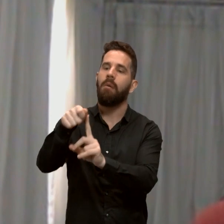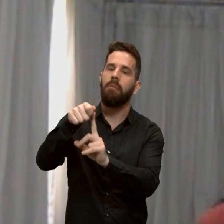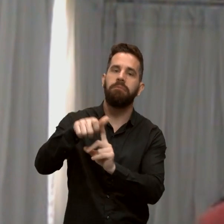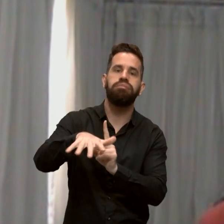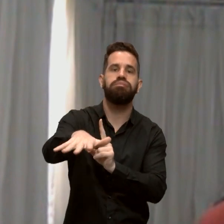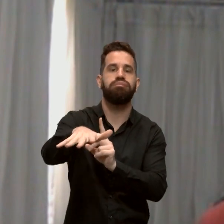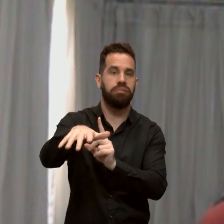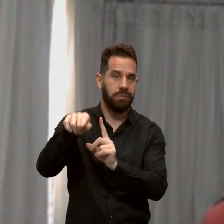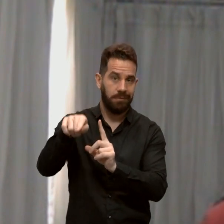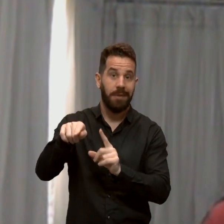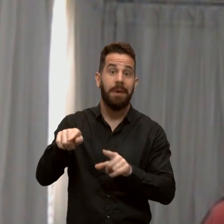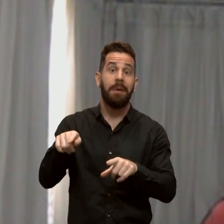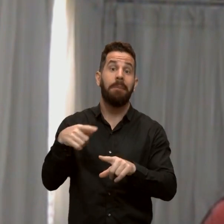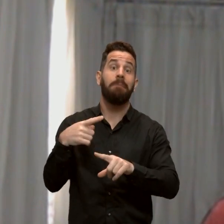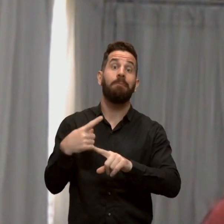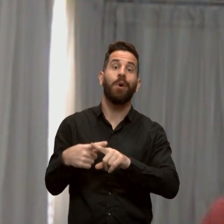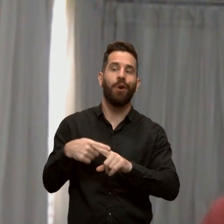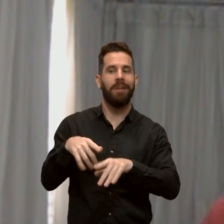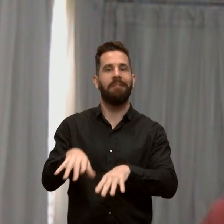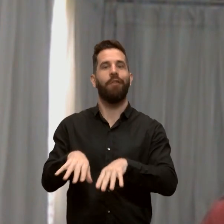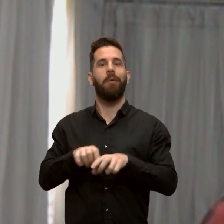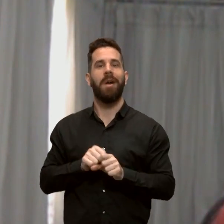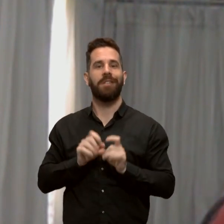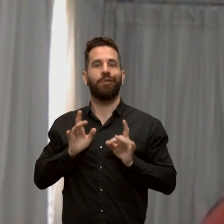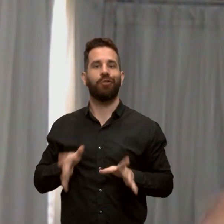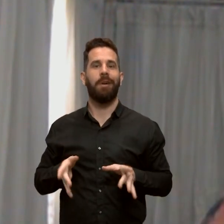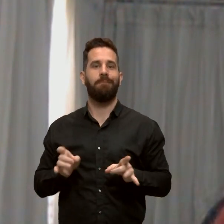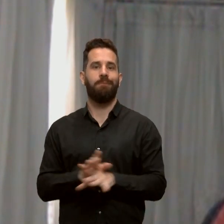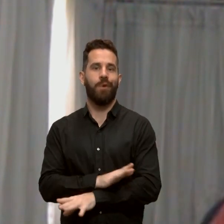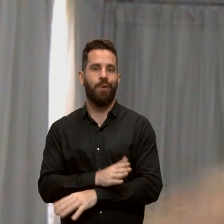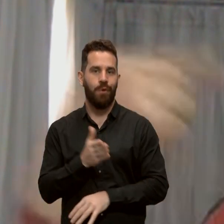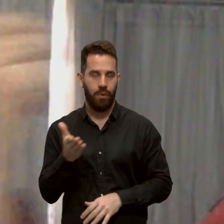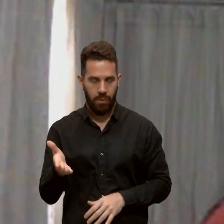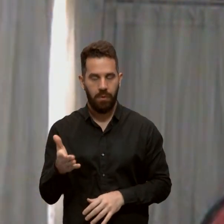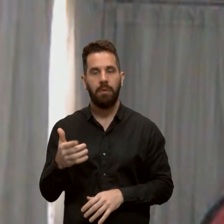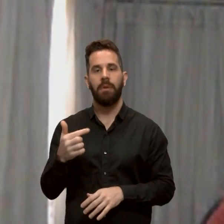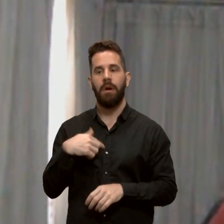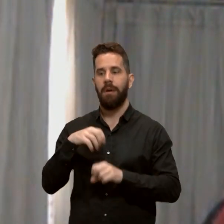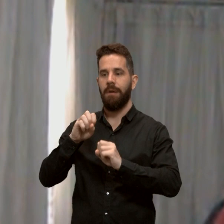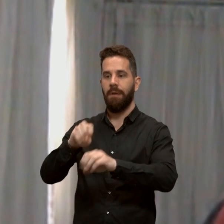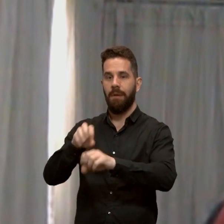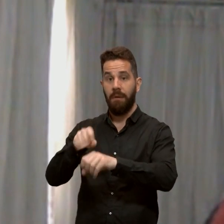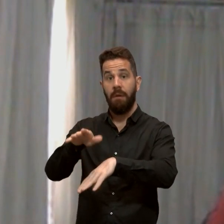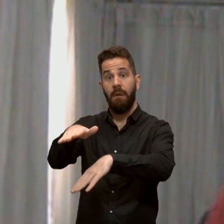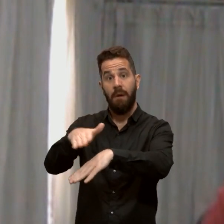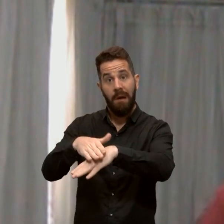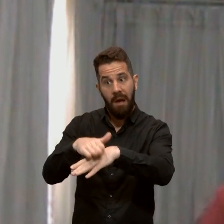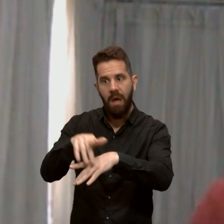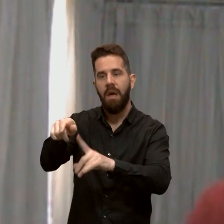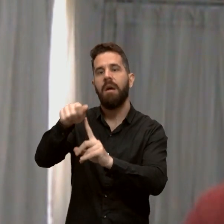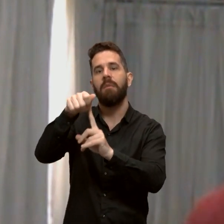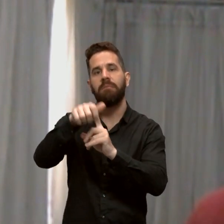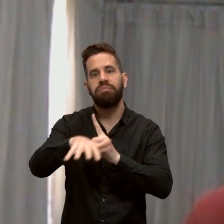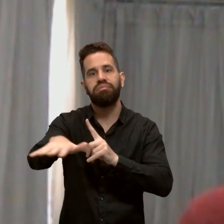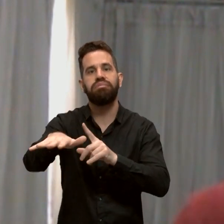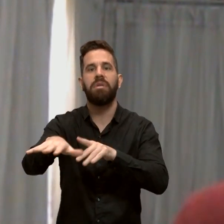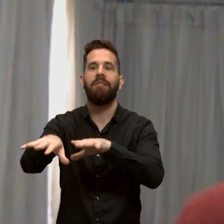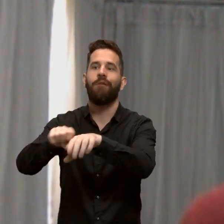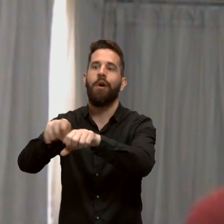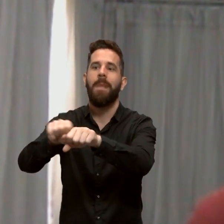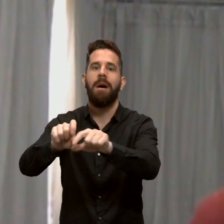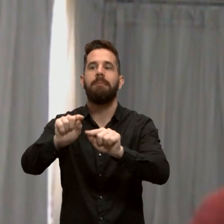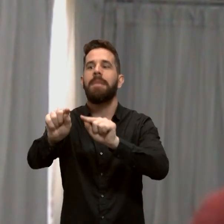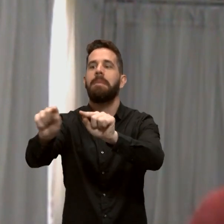replicador dessa formação que ele recebeu. Então, a gente forma formadores de